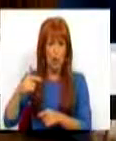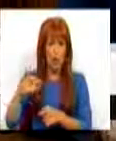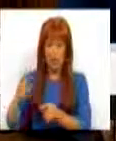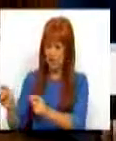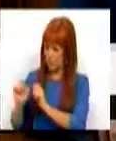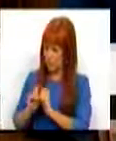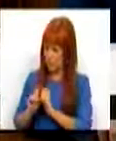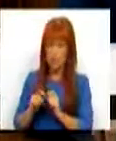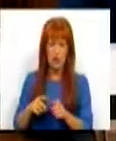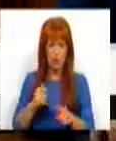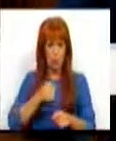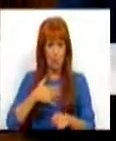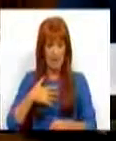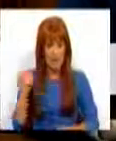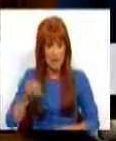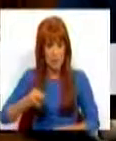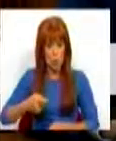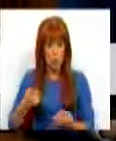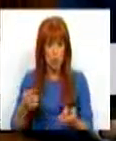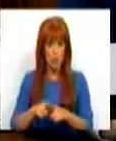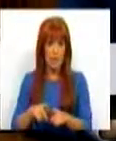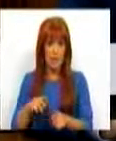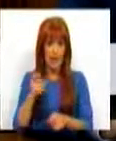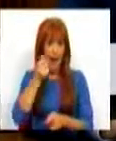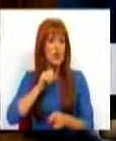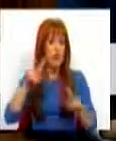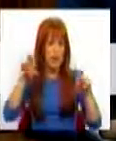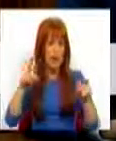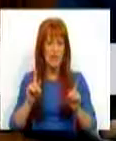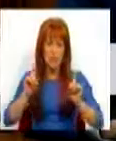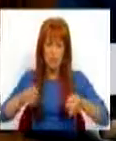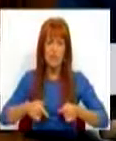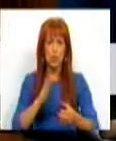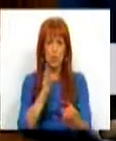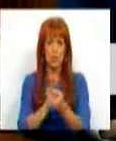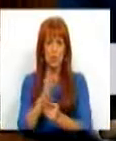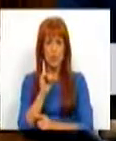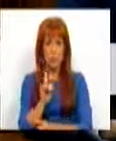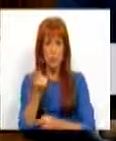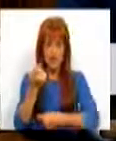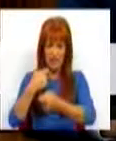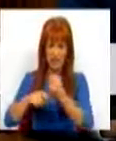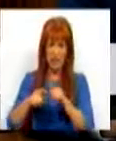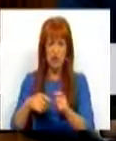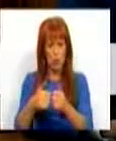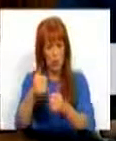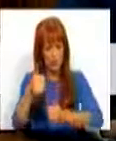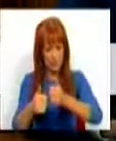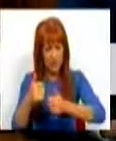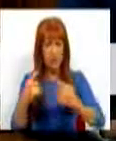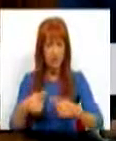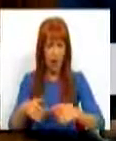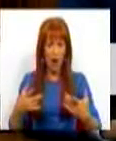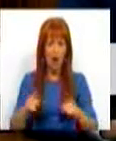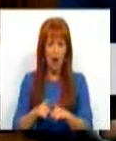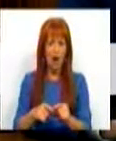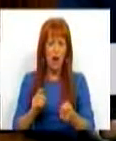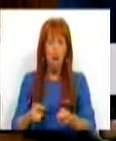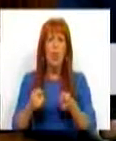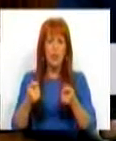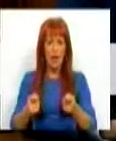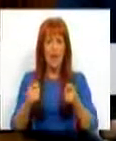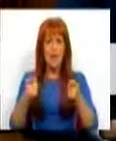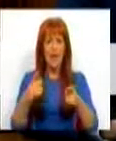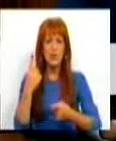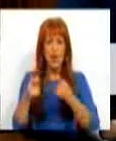implicavam reguladores. E, portanto, lançaram-se processos de venda para o conjunto, para este conjunto de ativos que têm,